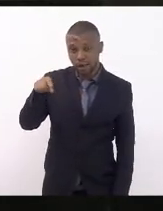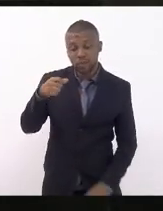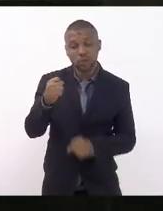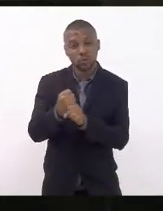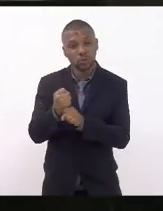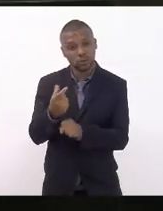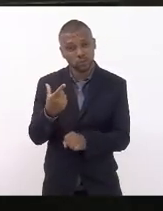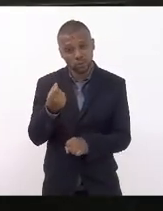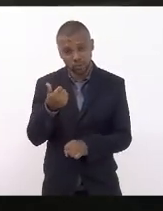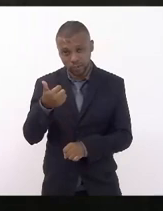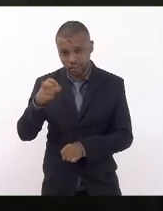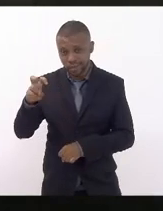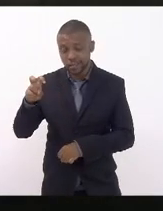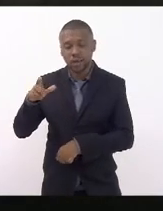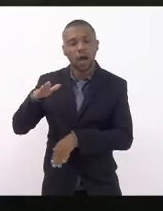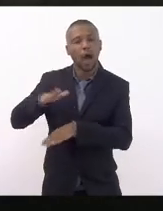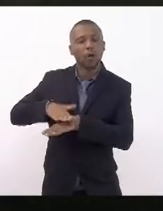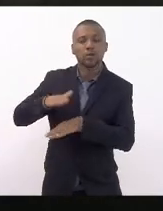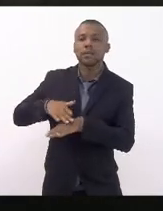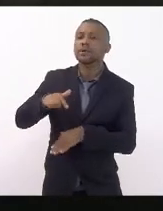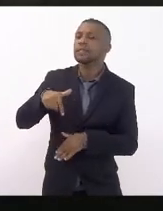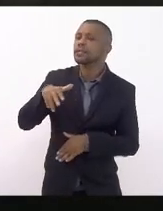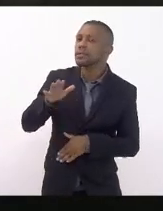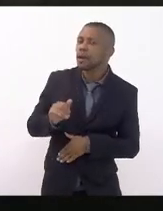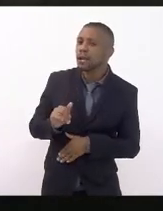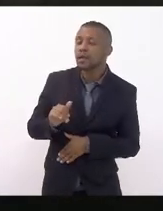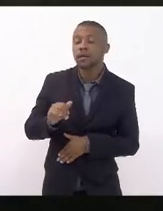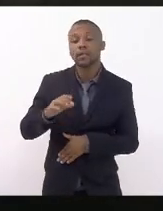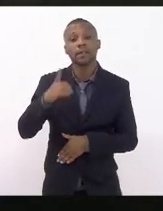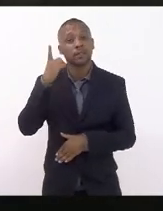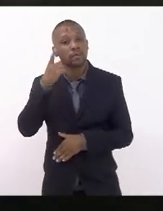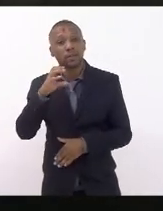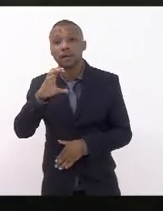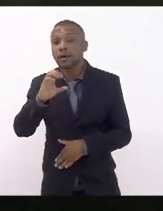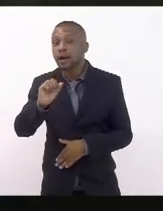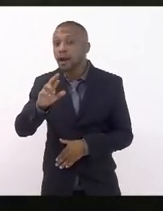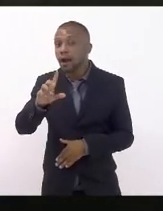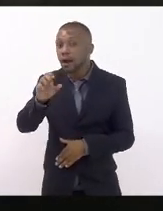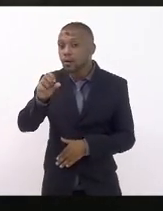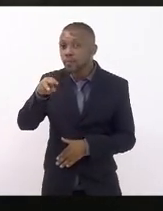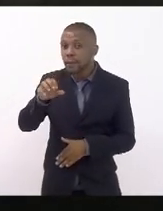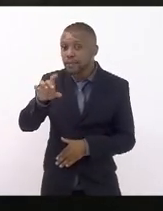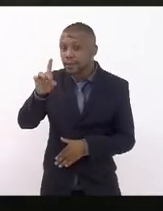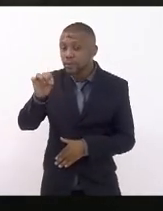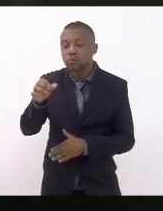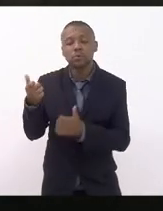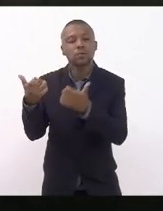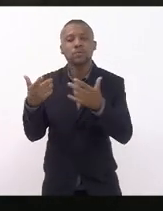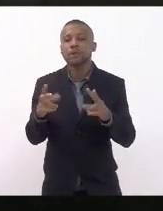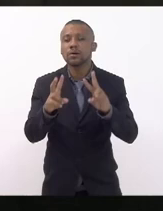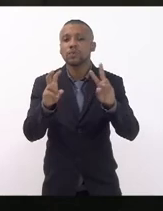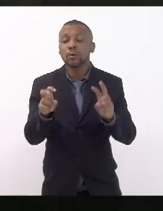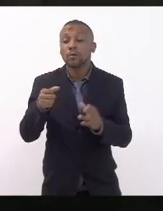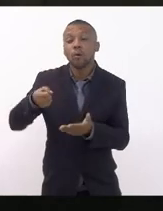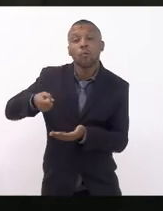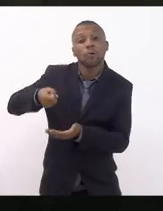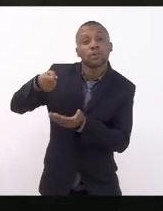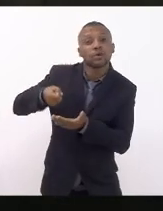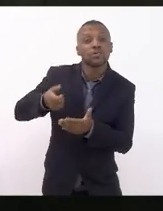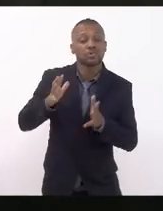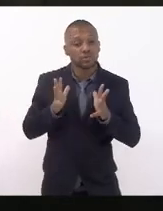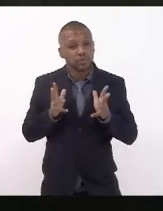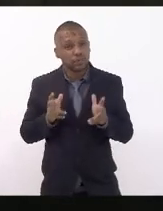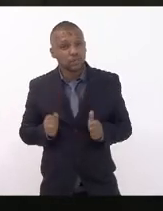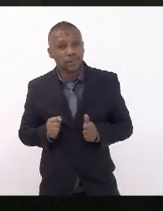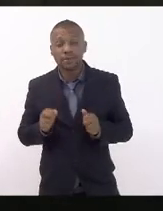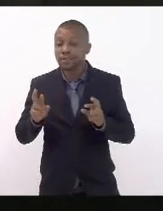Carlos Macedo e fala sobre um kit de higiene diferenciado no sistema prisional.